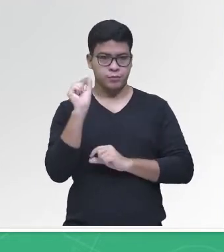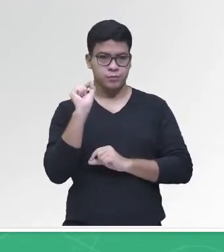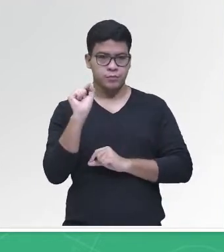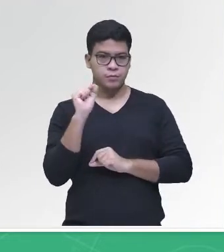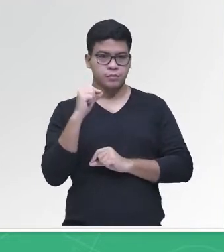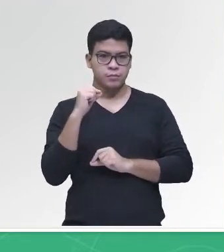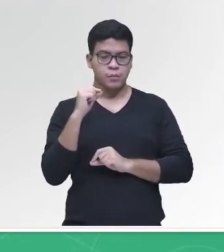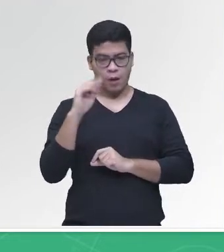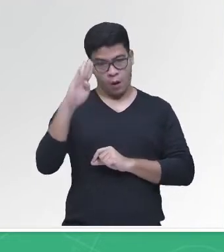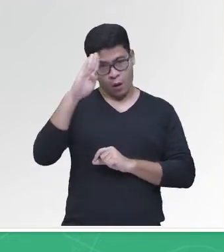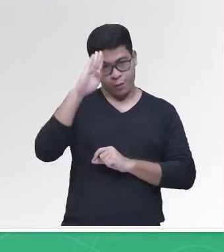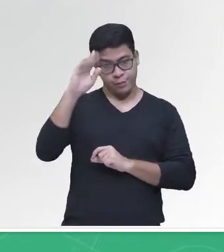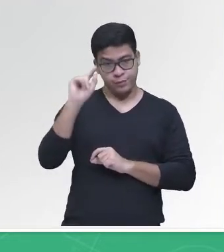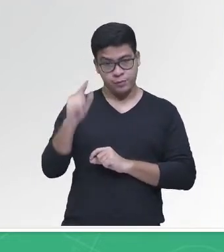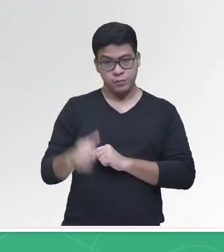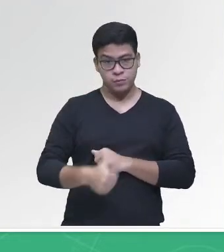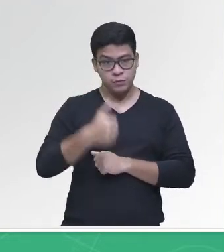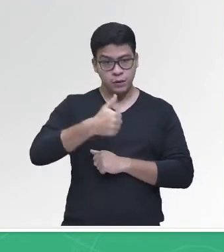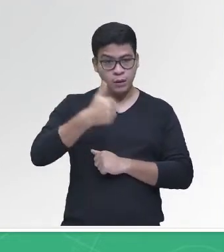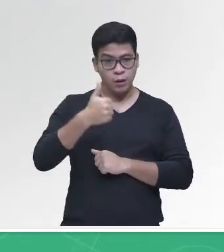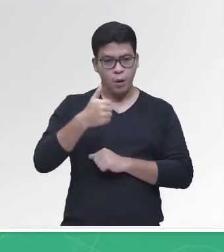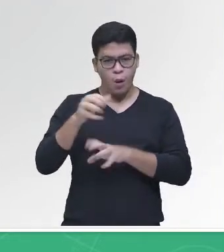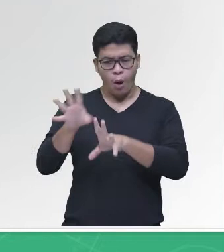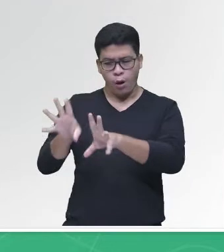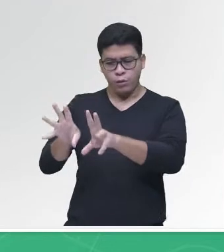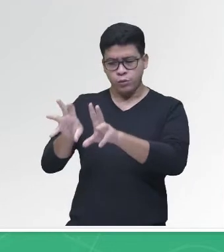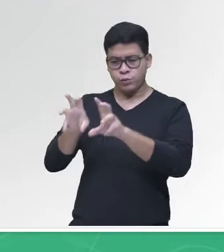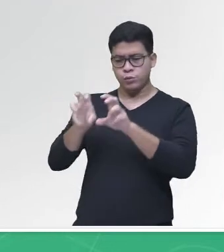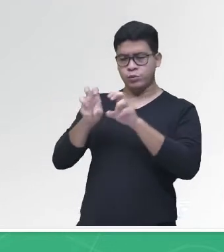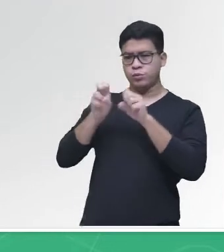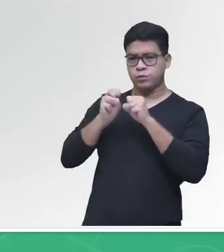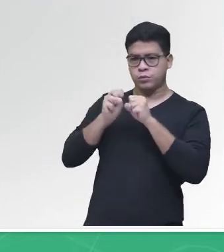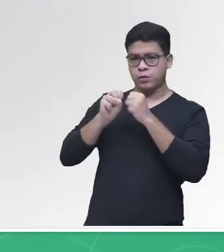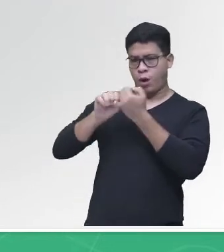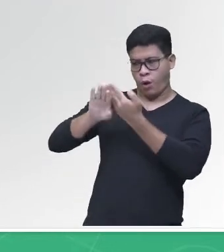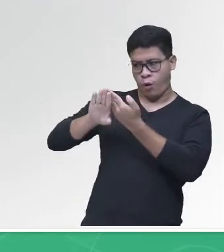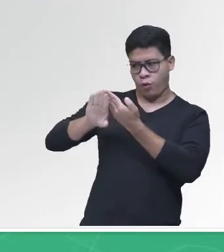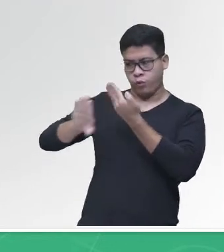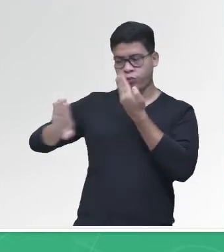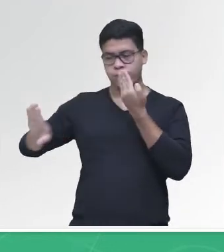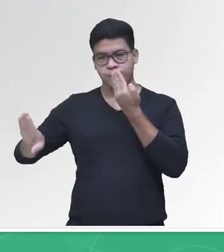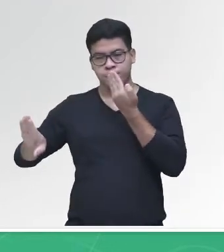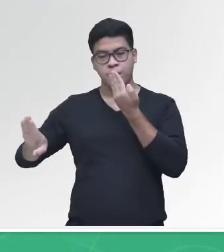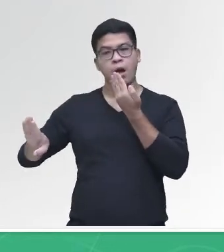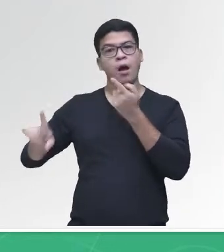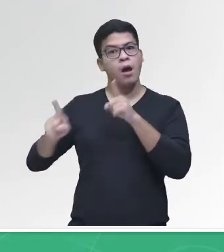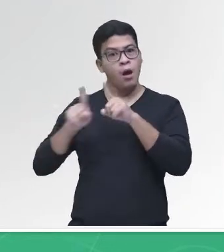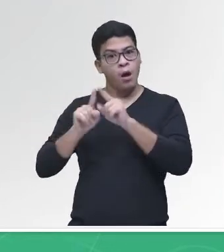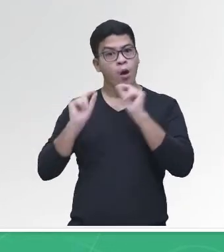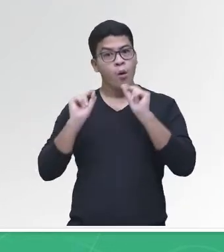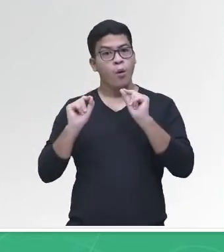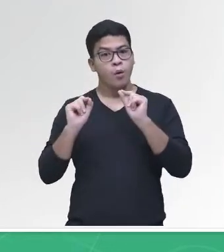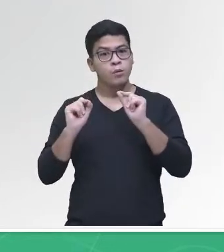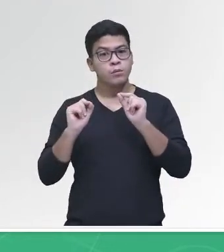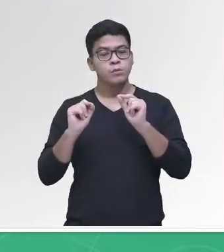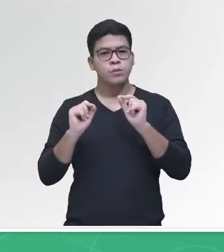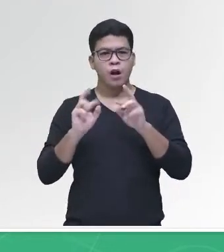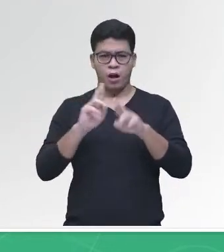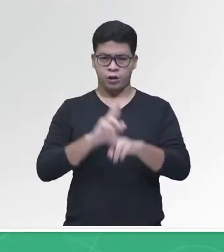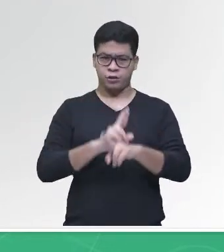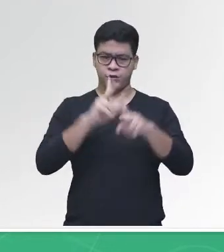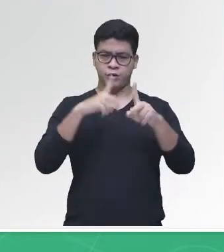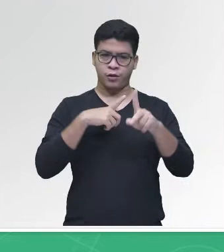primeiro deles, que é o princípio de atração e repulsão. São cargas elétricas de sinais diferentes, olhem